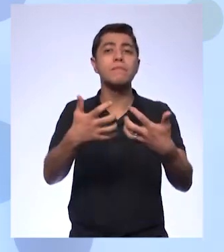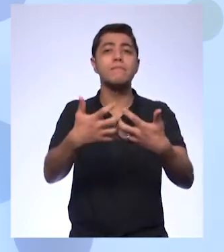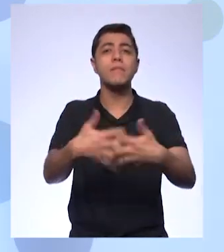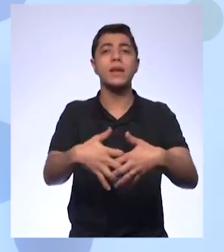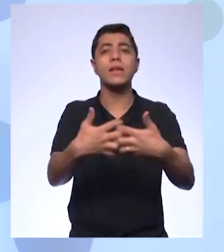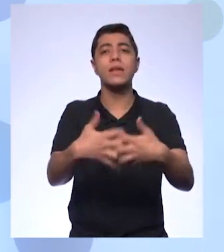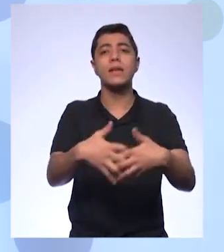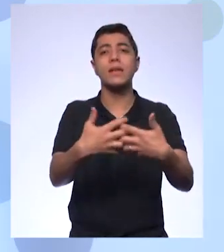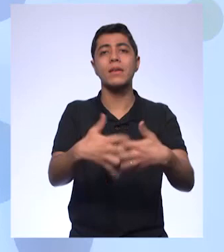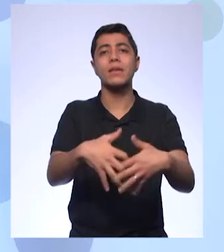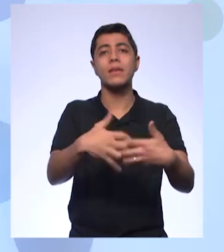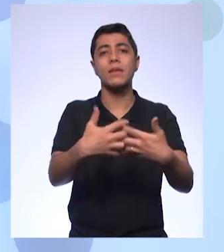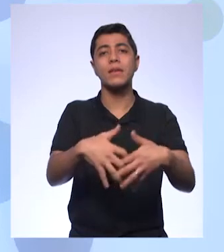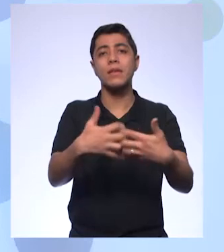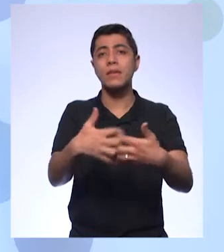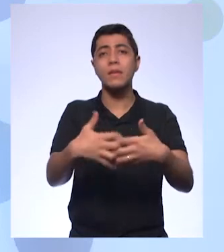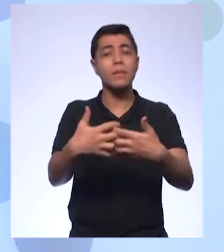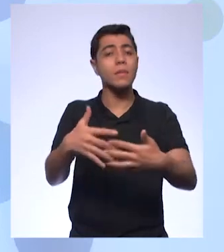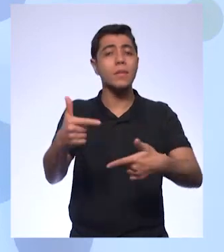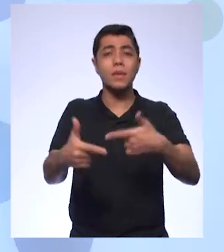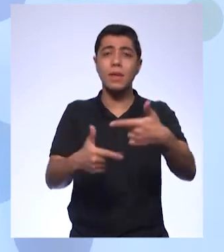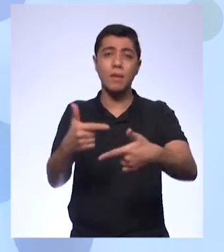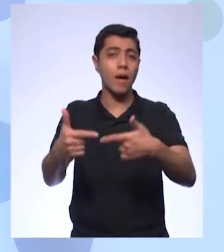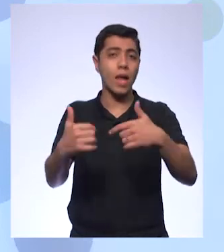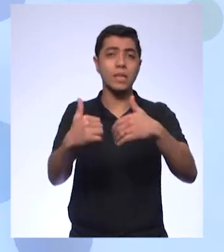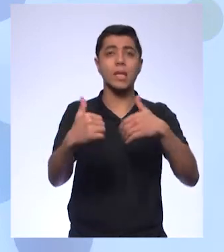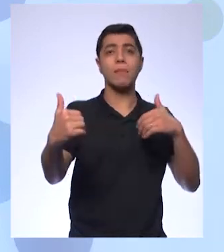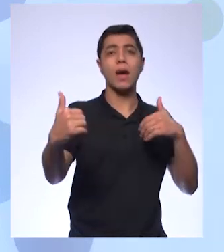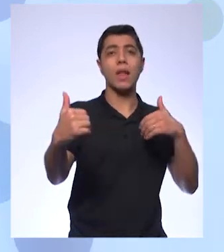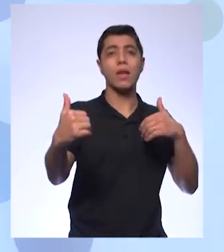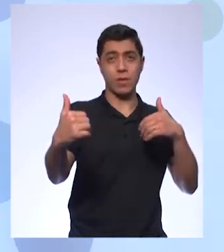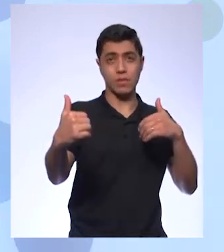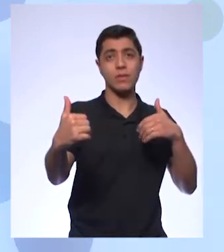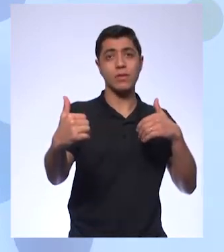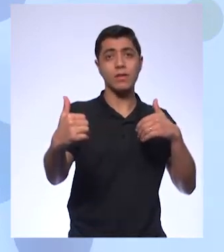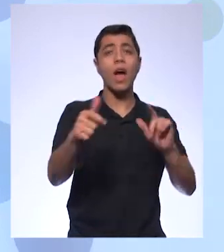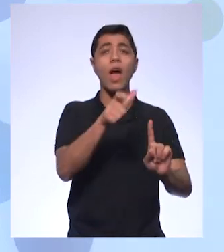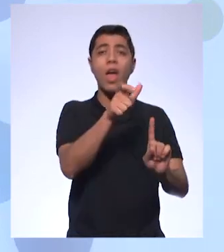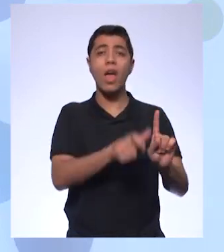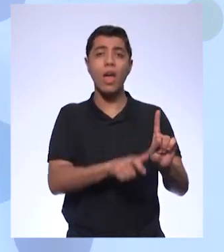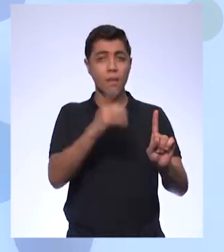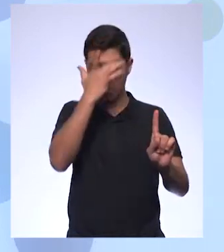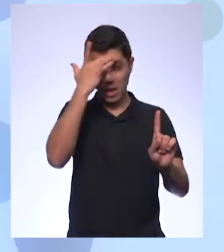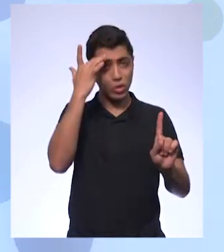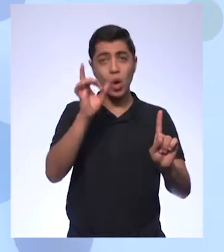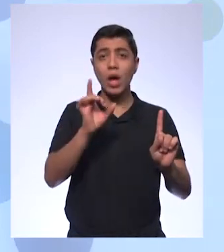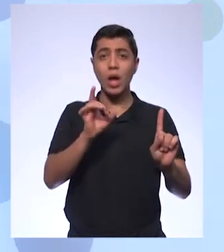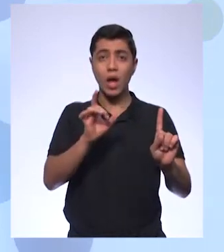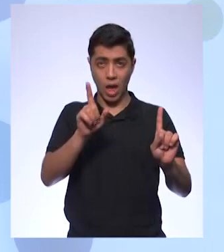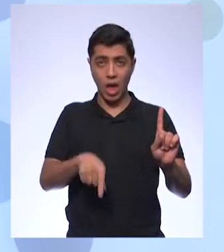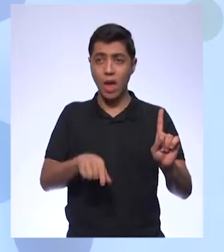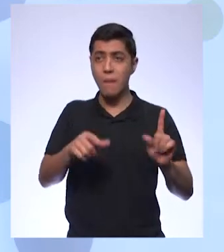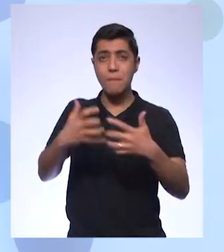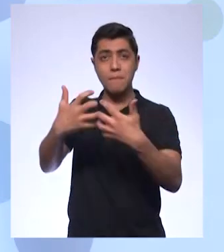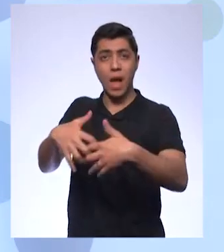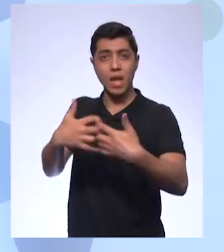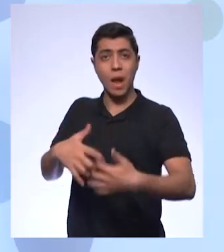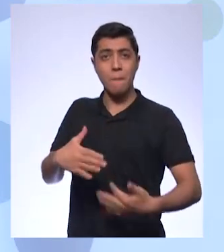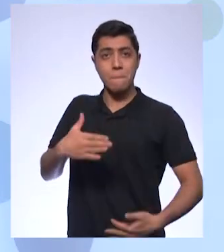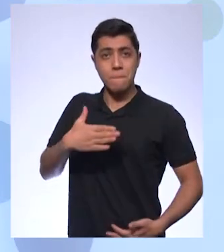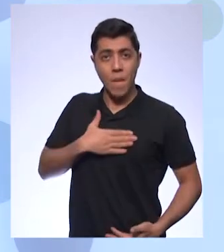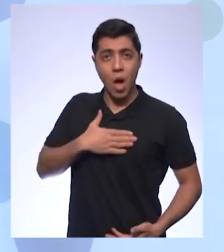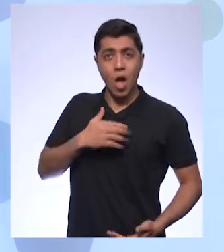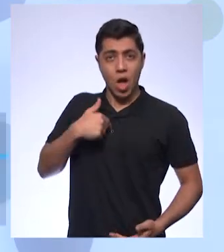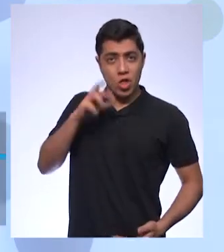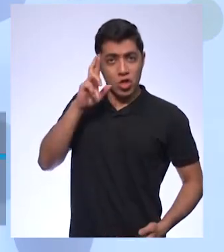uma coisa muito contundente, essa separação, né? O trabalhador é um mero operário, é um mero operador da